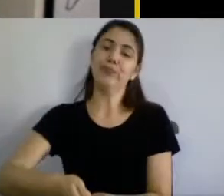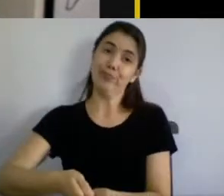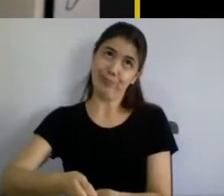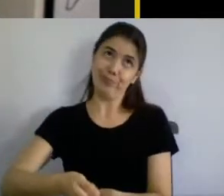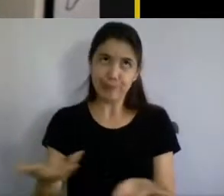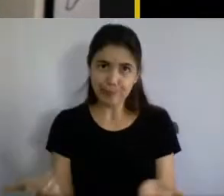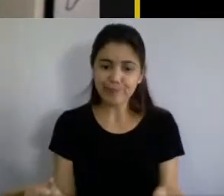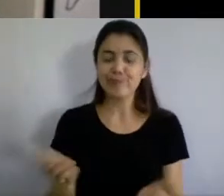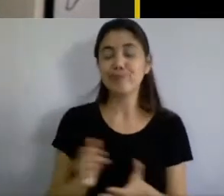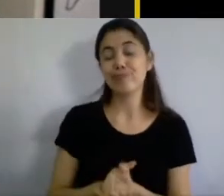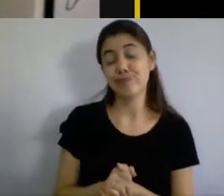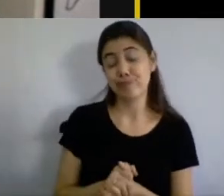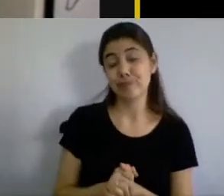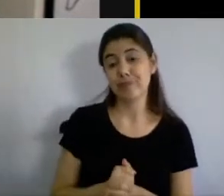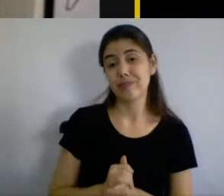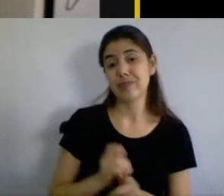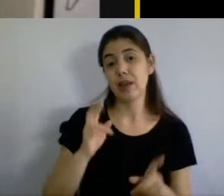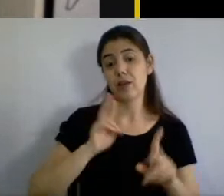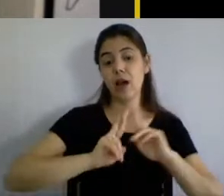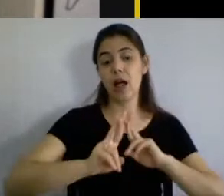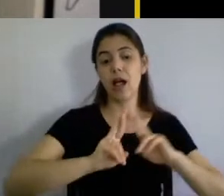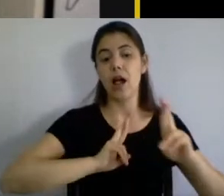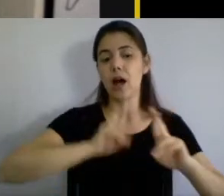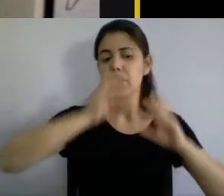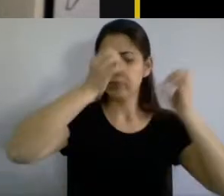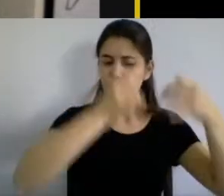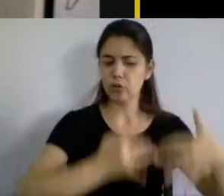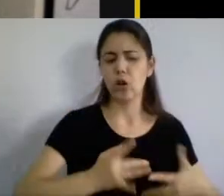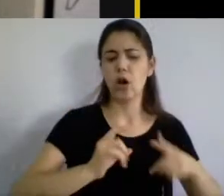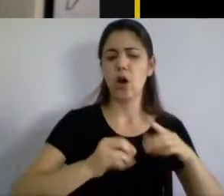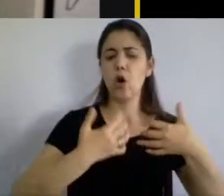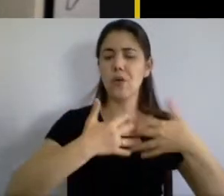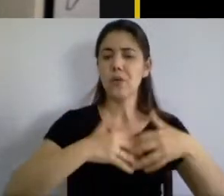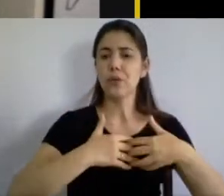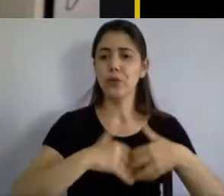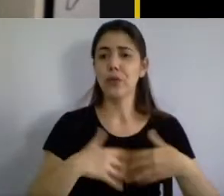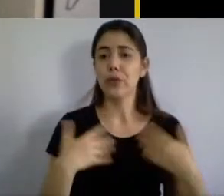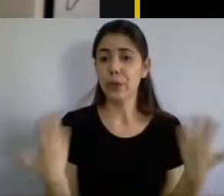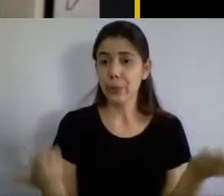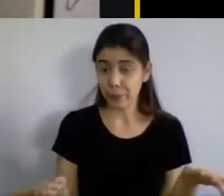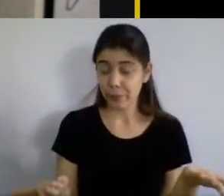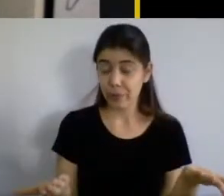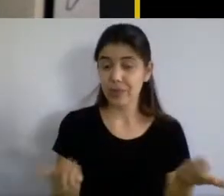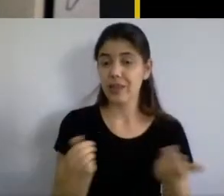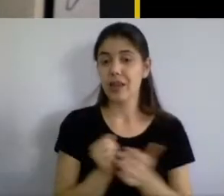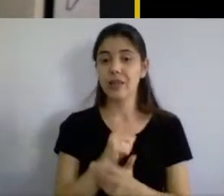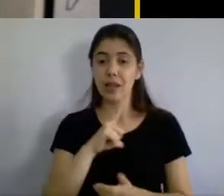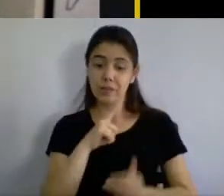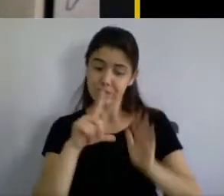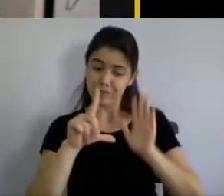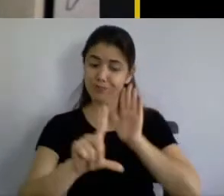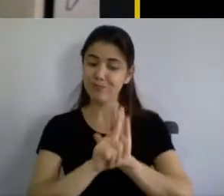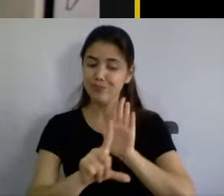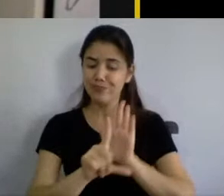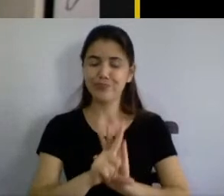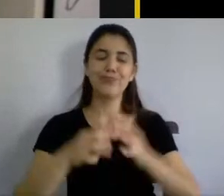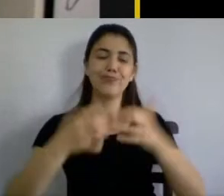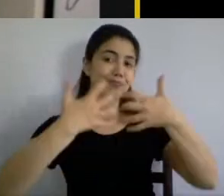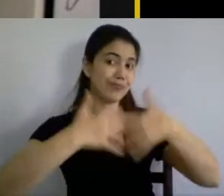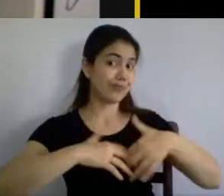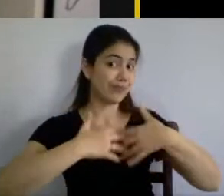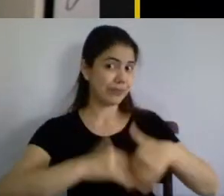sempre teve as leis funcionando segundo esses instrumentos da retórica, que sempre foi